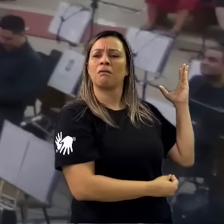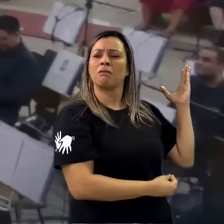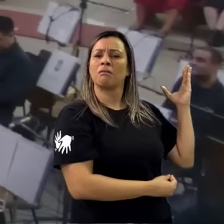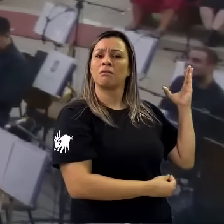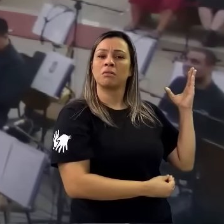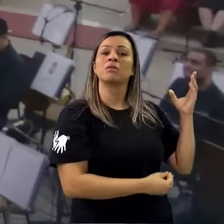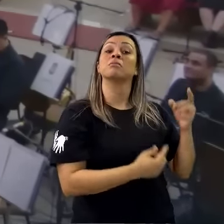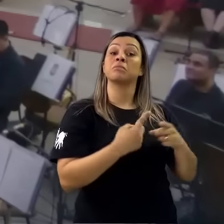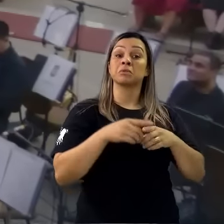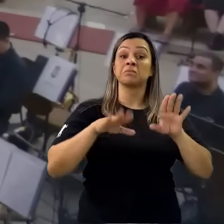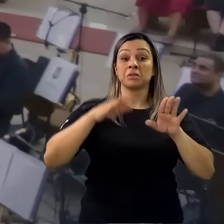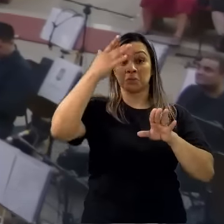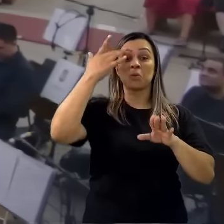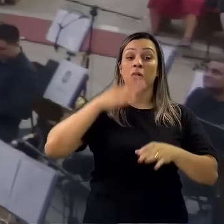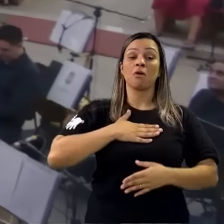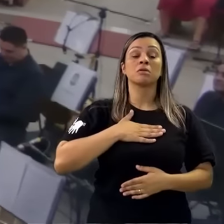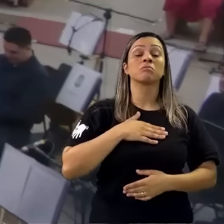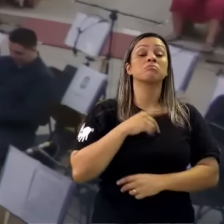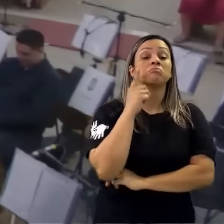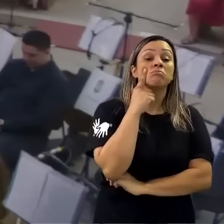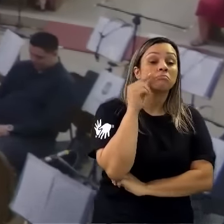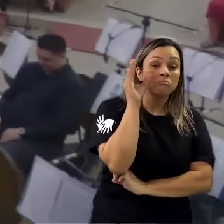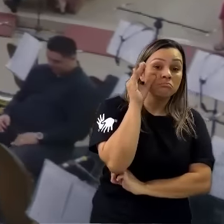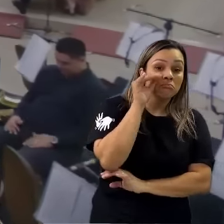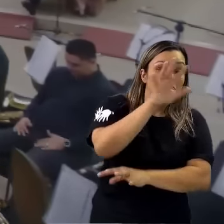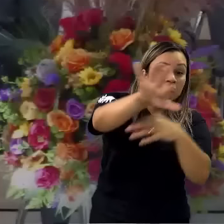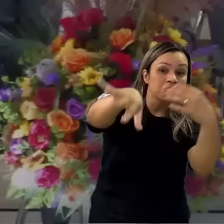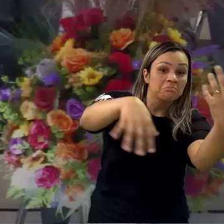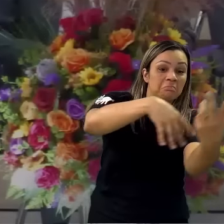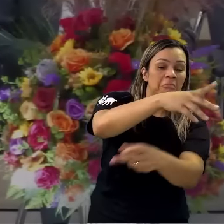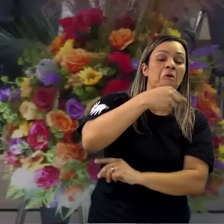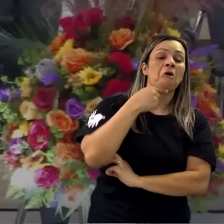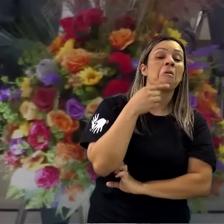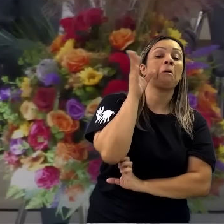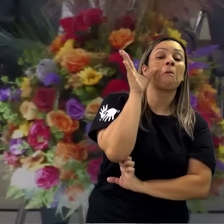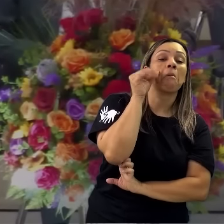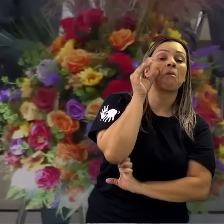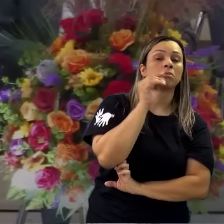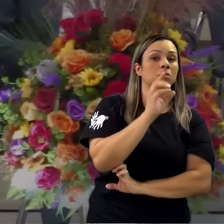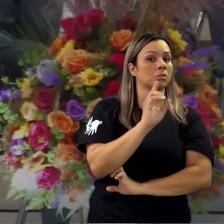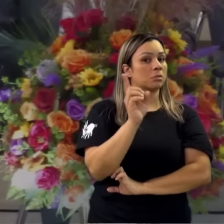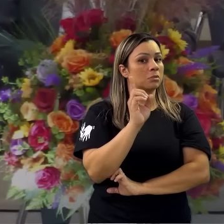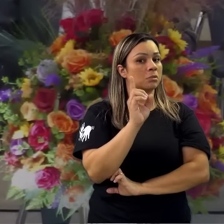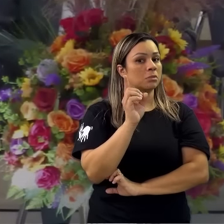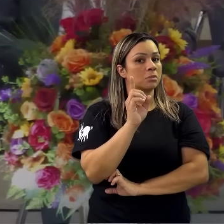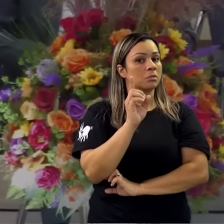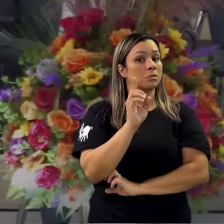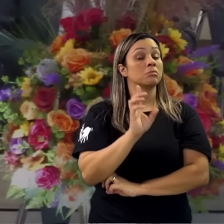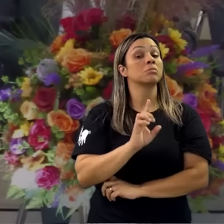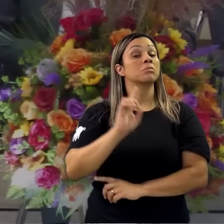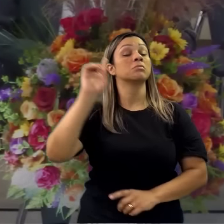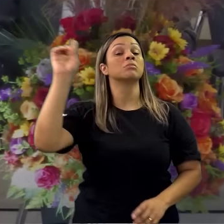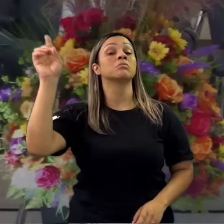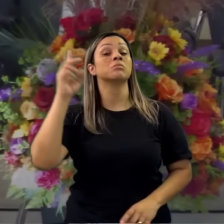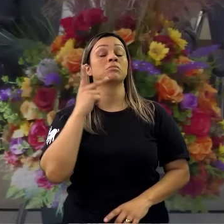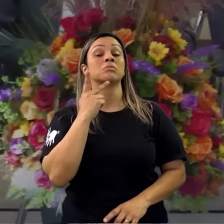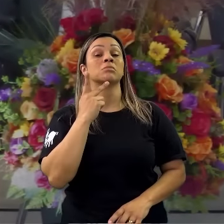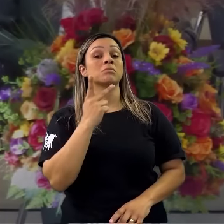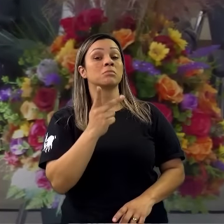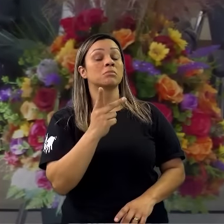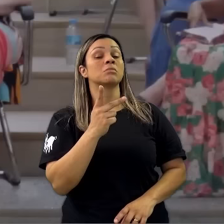do tumulto Mas Deus está dando a receita aqui ninguém te chamou para o tumouto mesa de reunião que sentaram para falar de você e você não foi